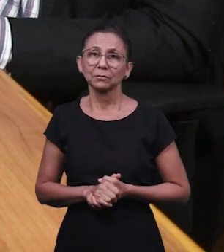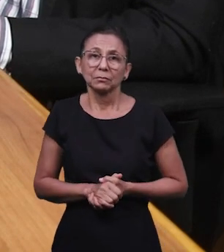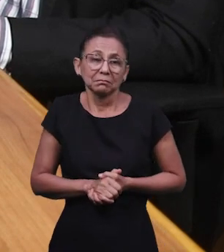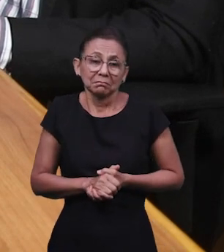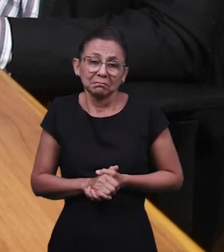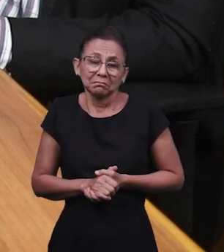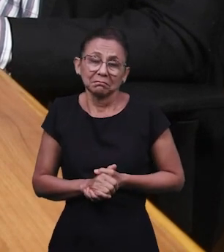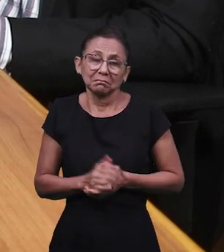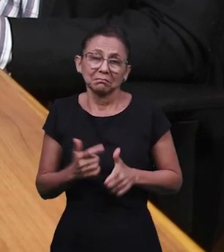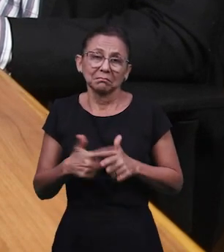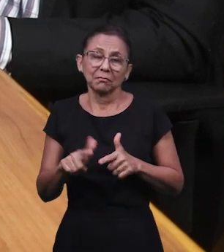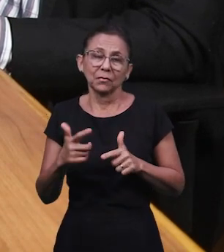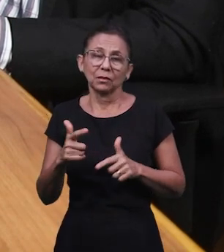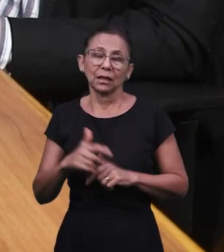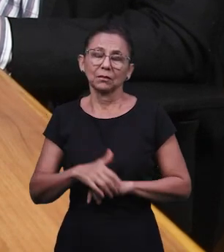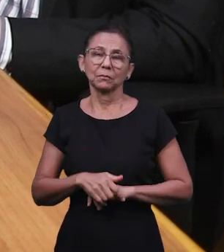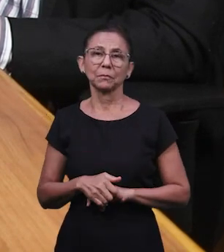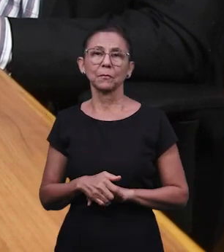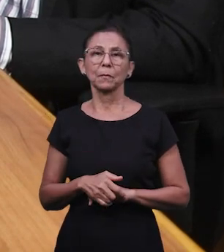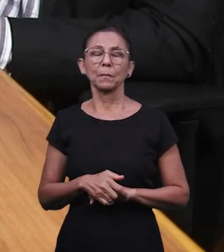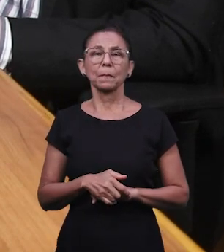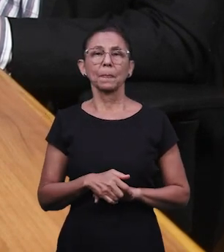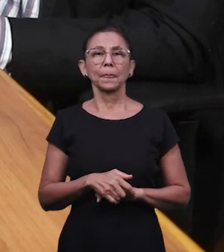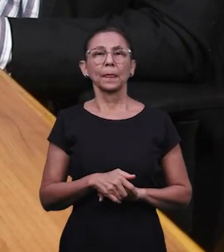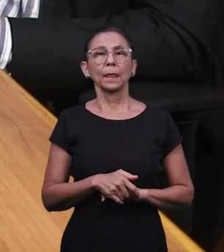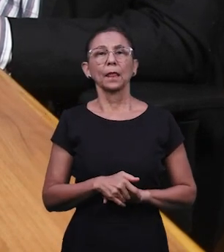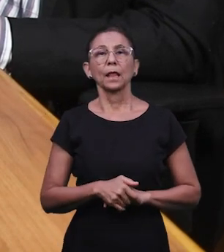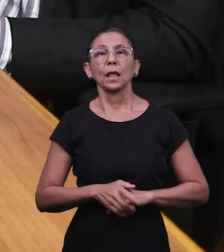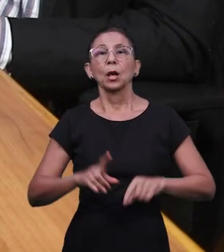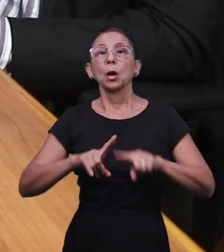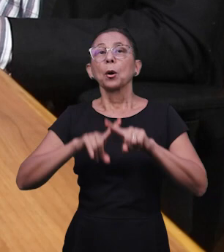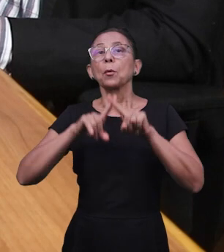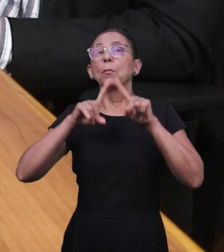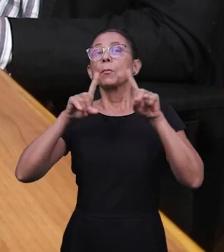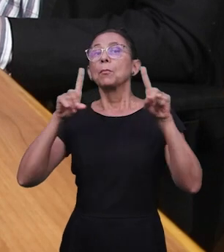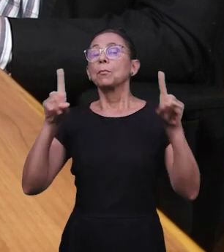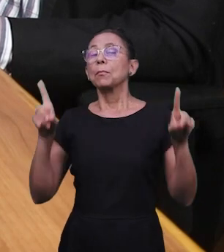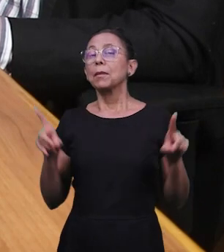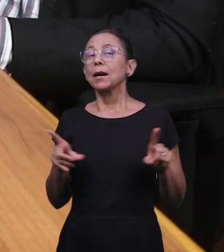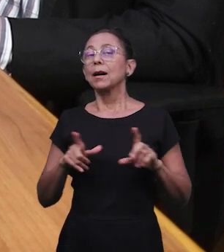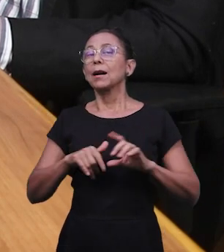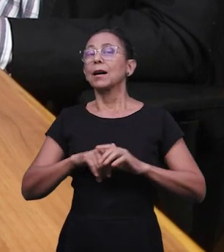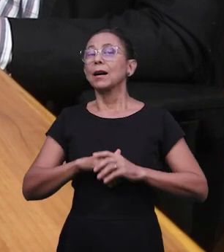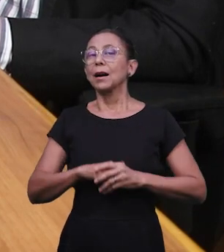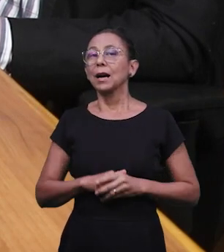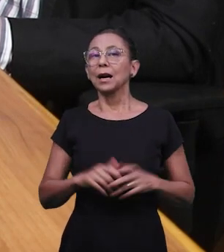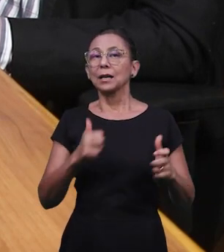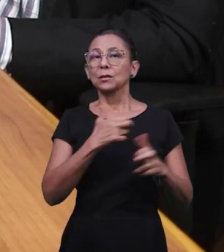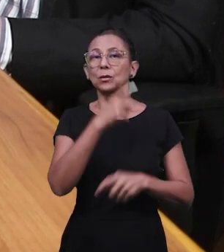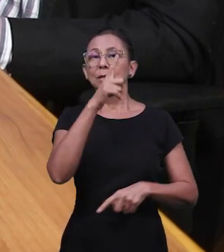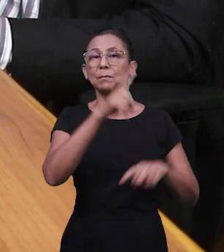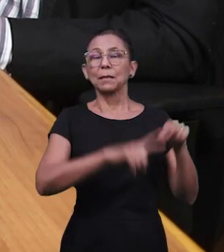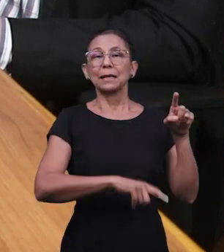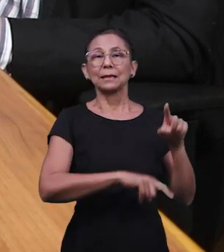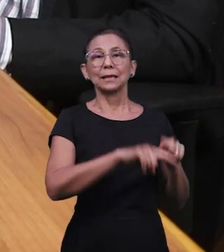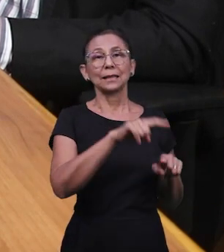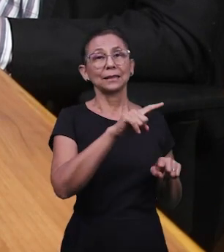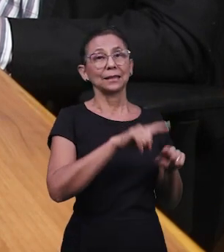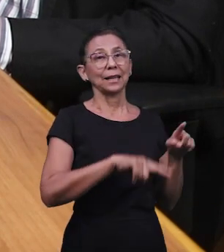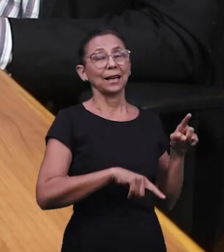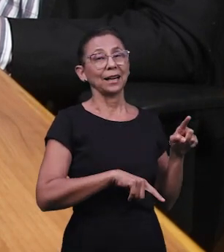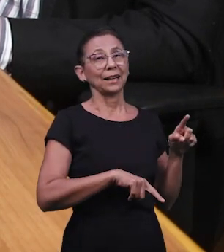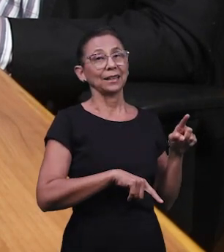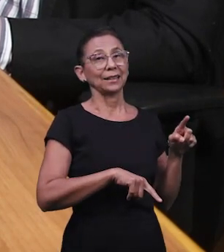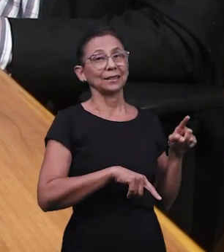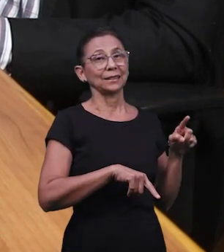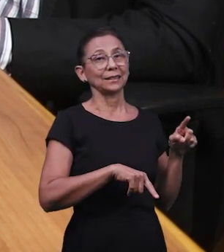verdade. Não há problema nisso. O problema é que substituir isso para tentar chegar